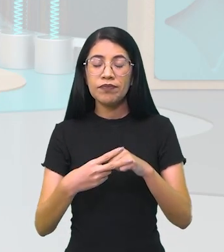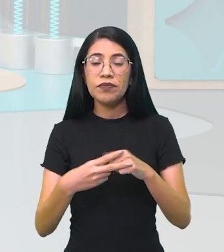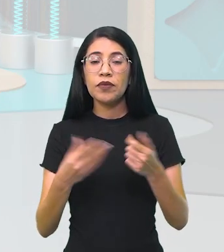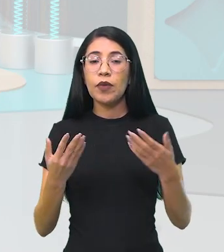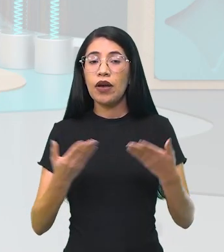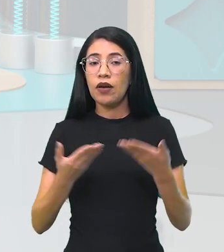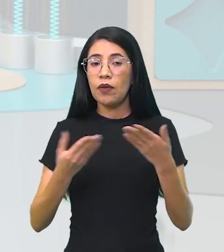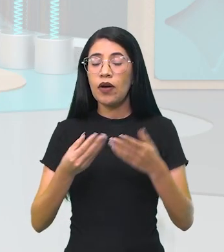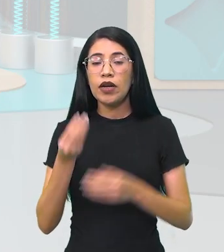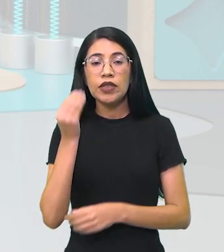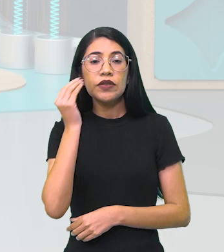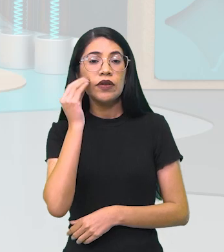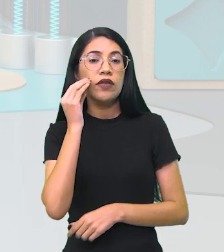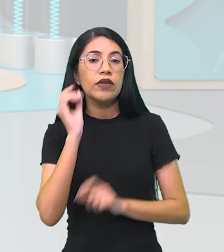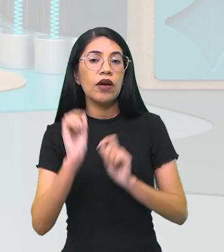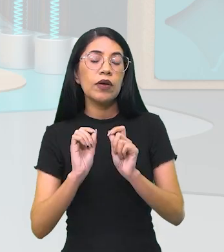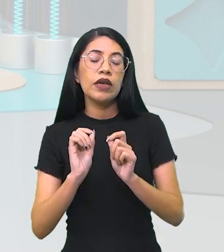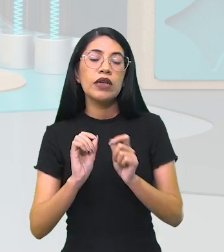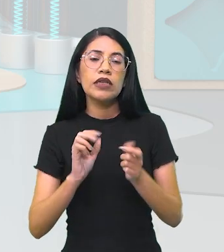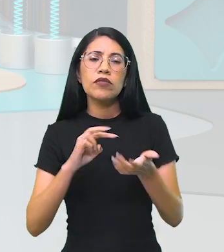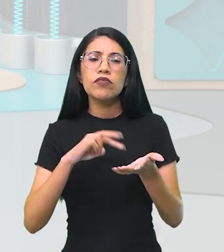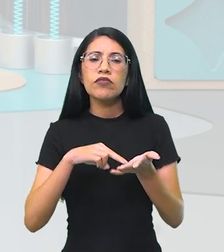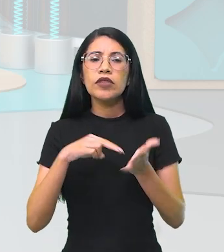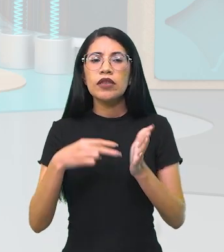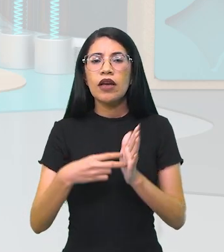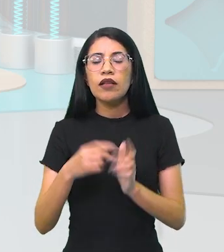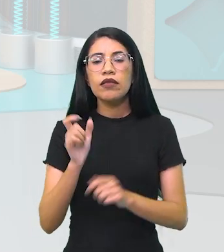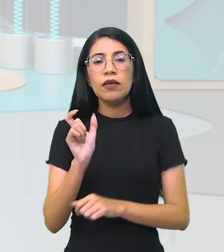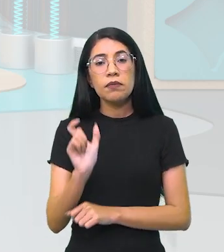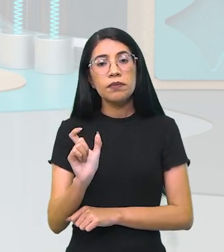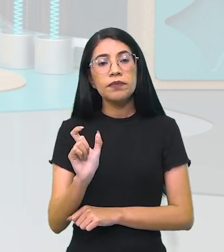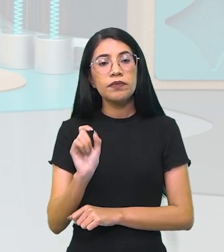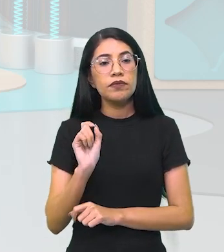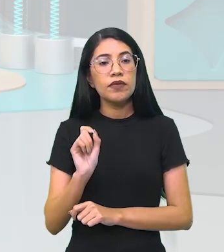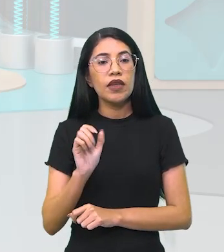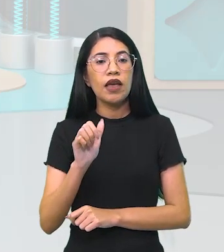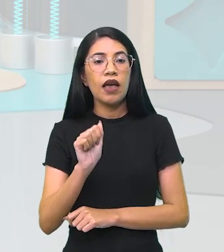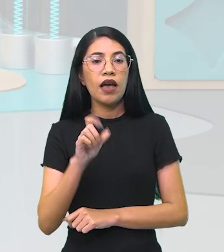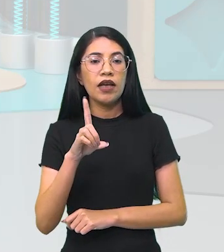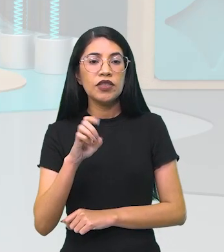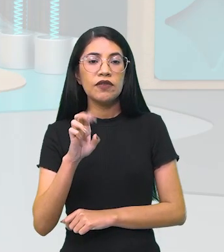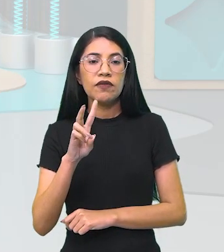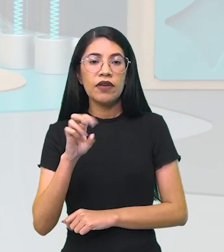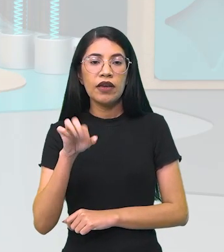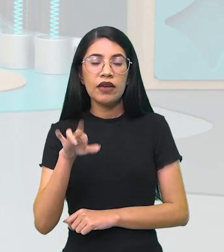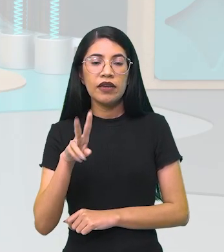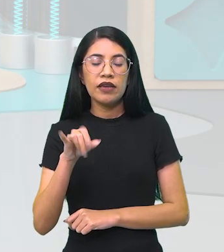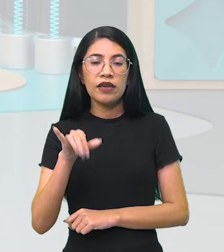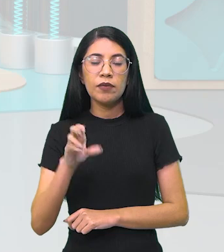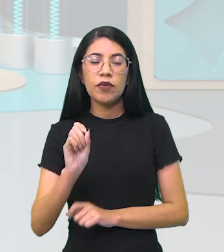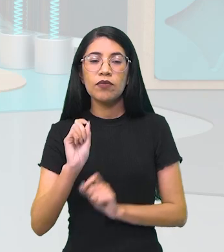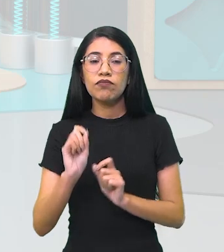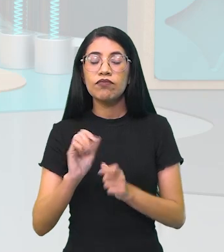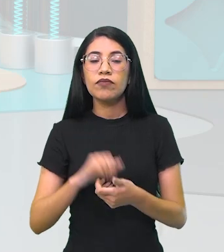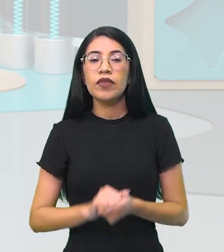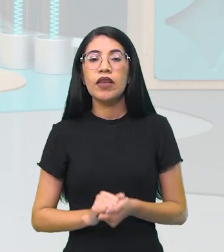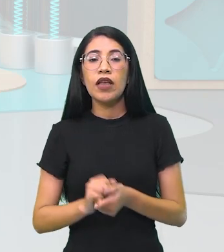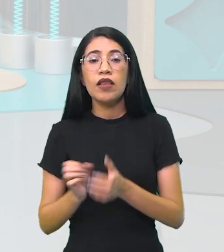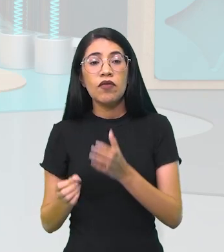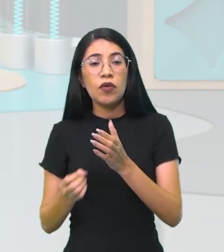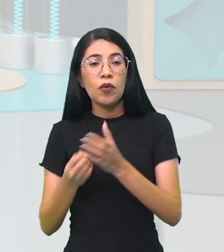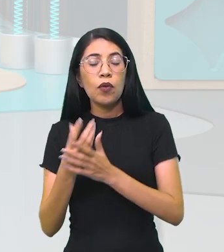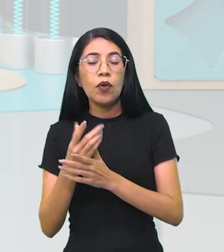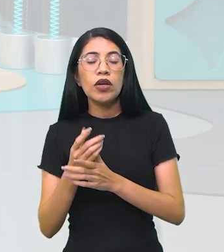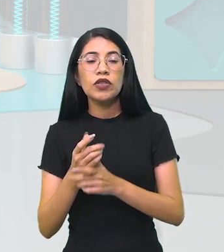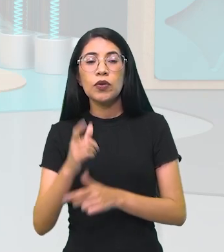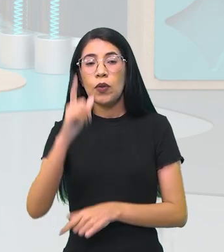ver então agora o significado, né, da palavra aí advérbio. Olha só. A palavra advérbio vem do